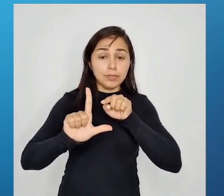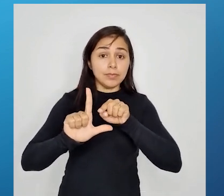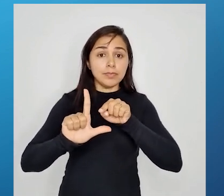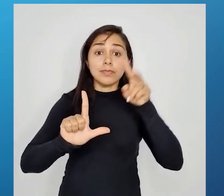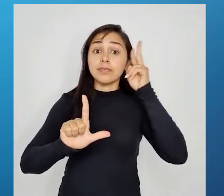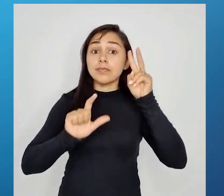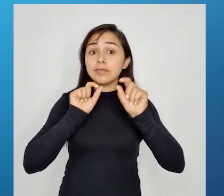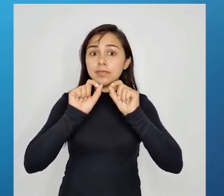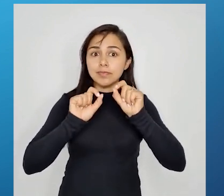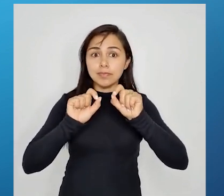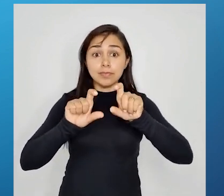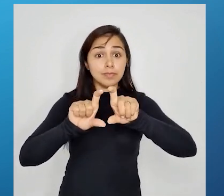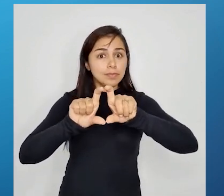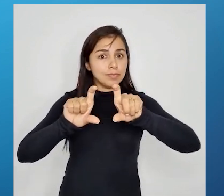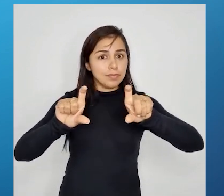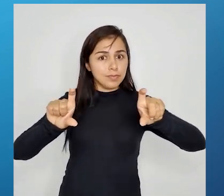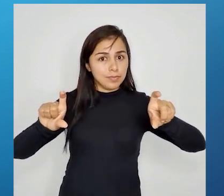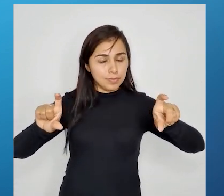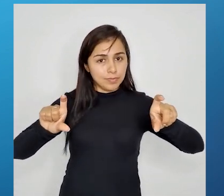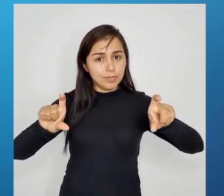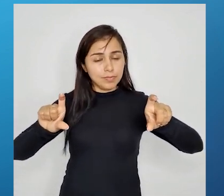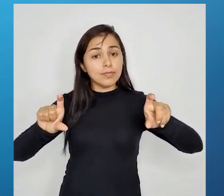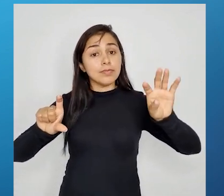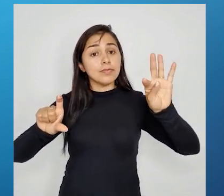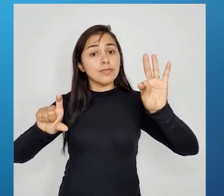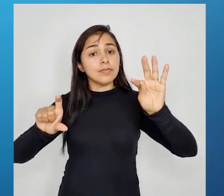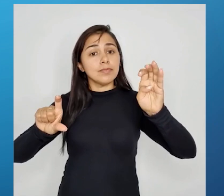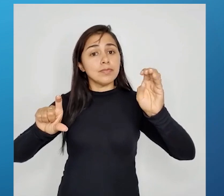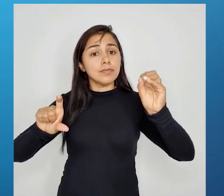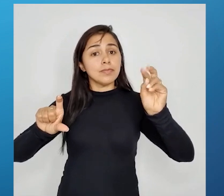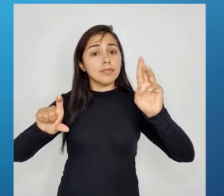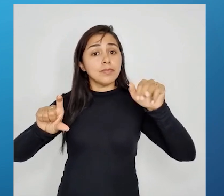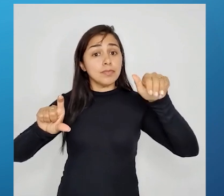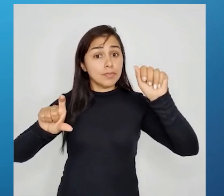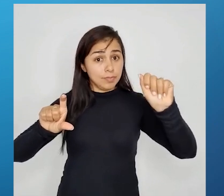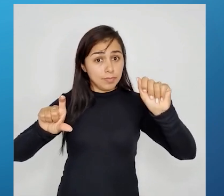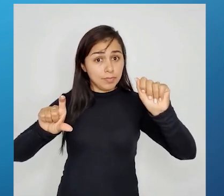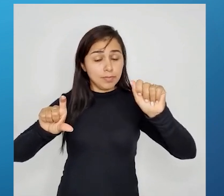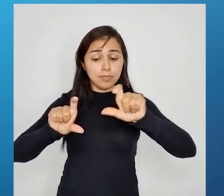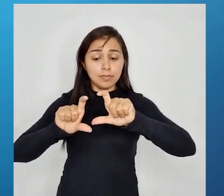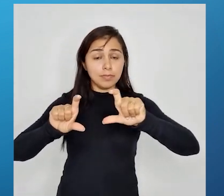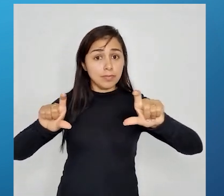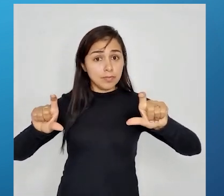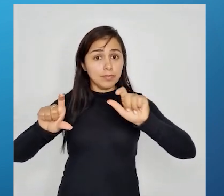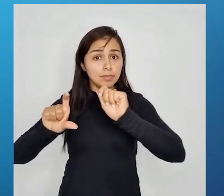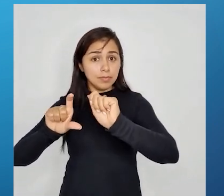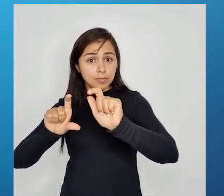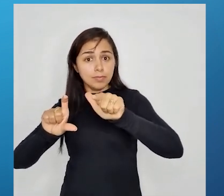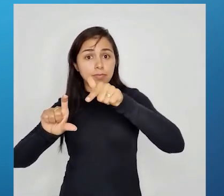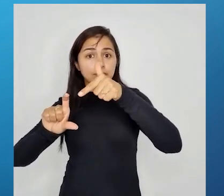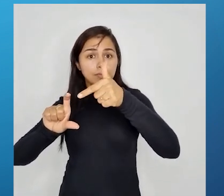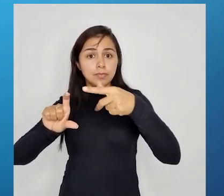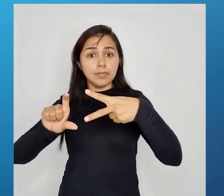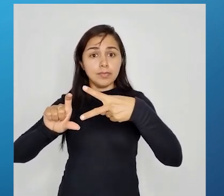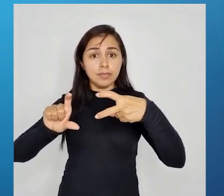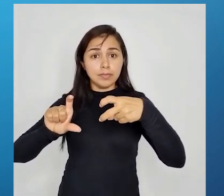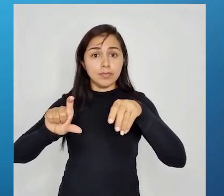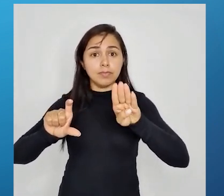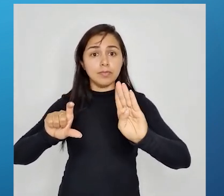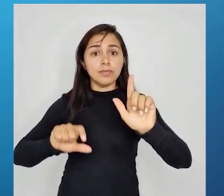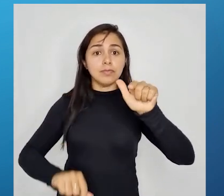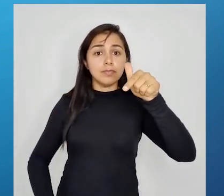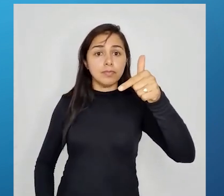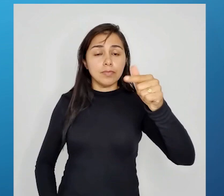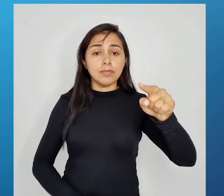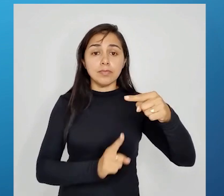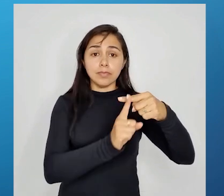é o famoso Teorema de Pitágoras. Mas apesar de sua beleza e aplicabilidade, o Teorema de Pitágoras não é a única